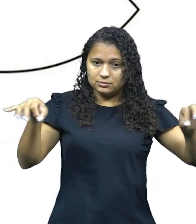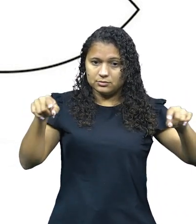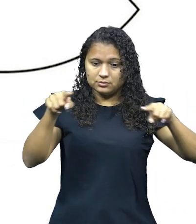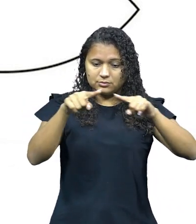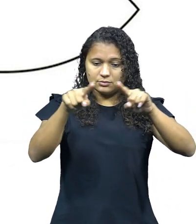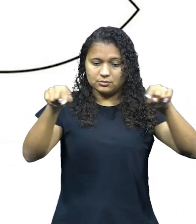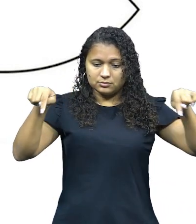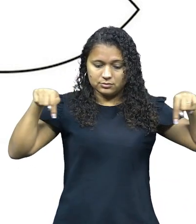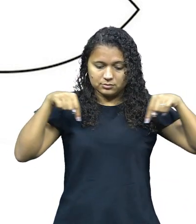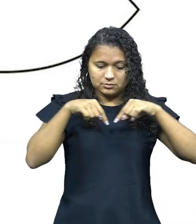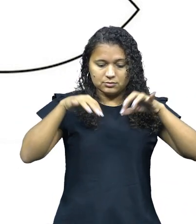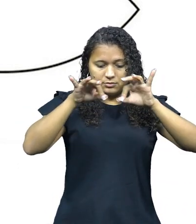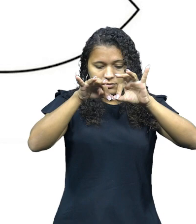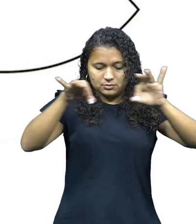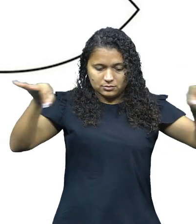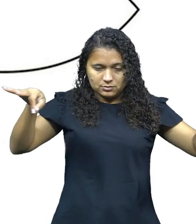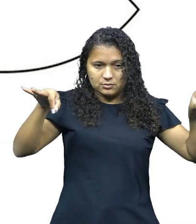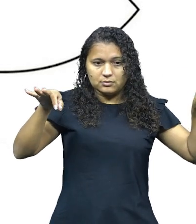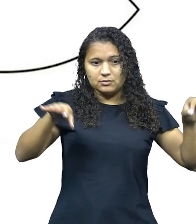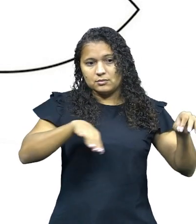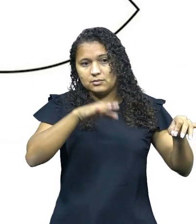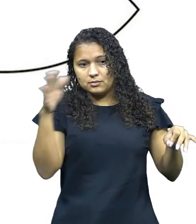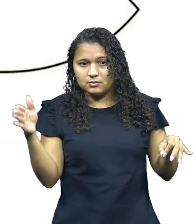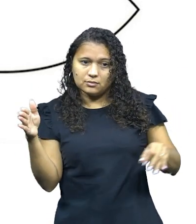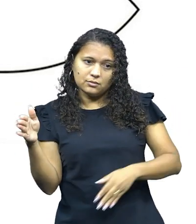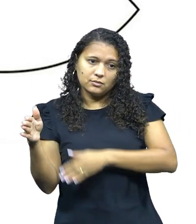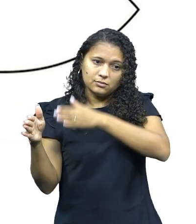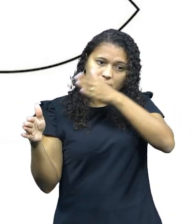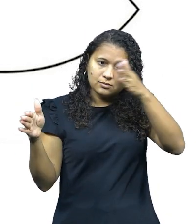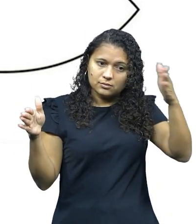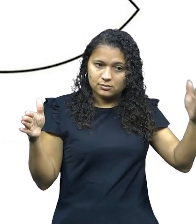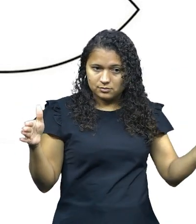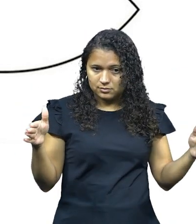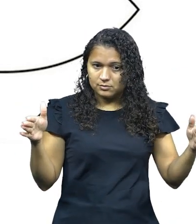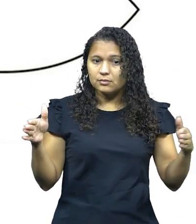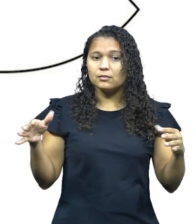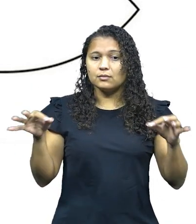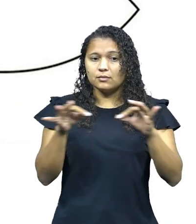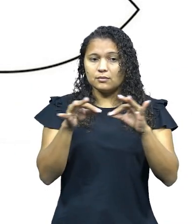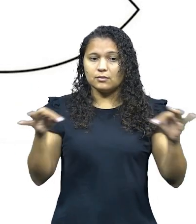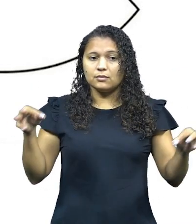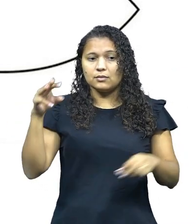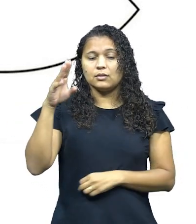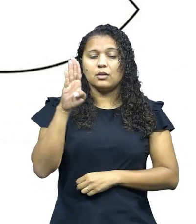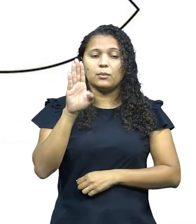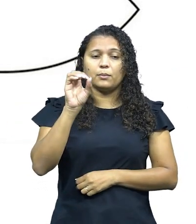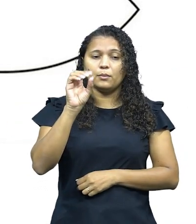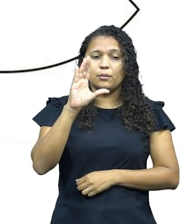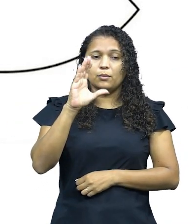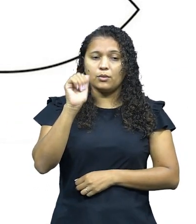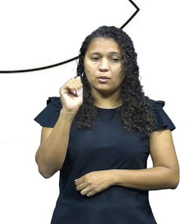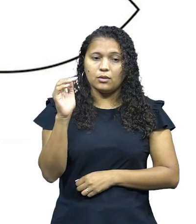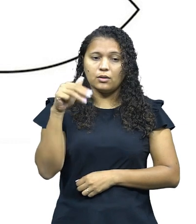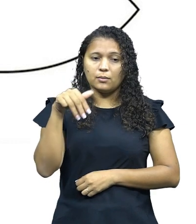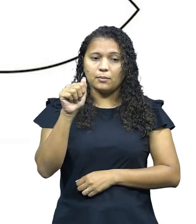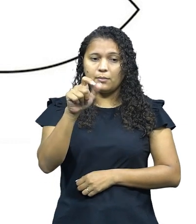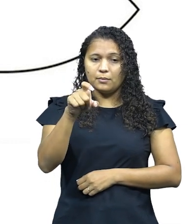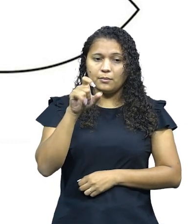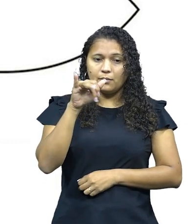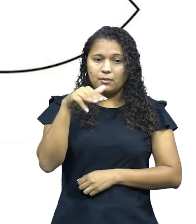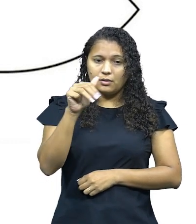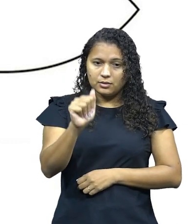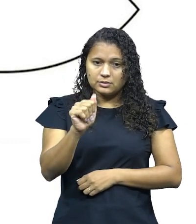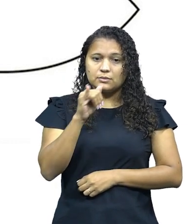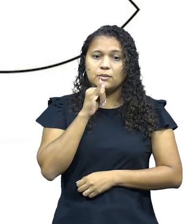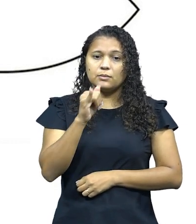de uma embarcação, medida de um bordo ao outro. A boca máxima, ela é a boca na seção, onde